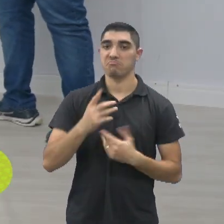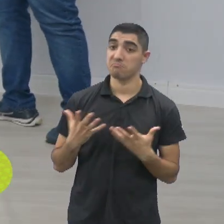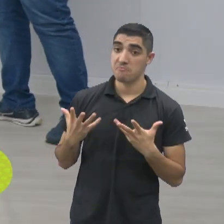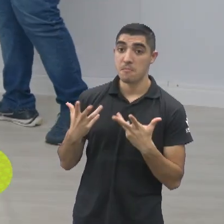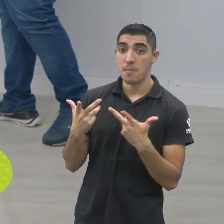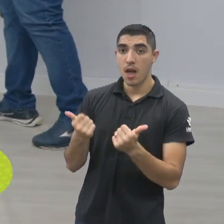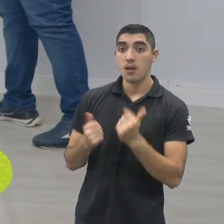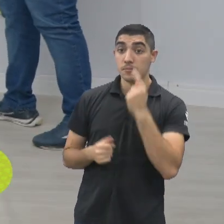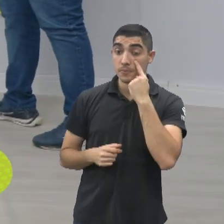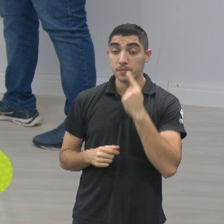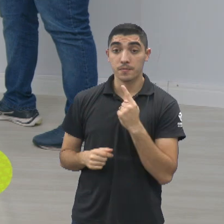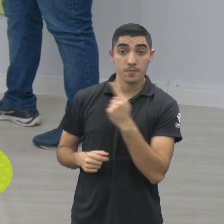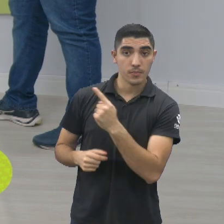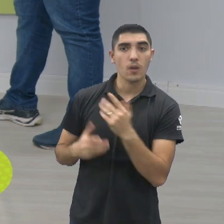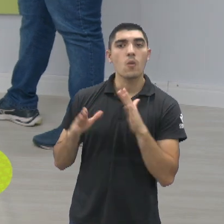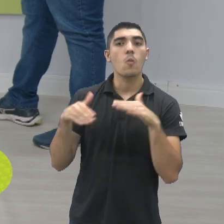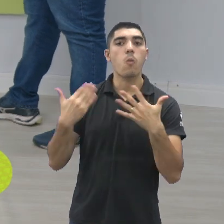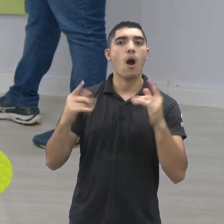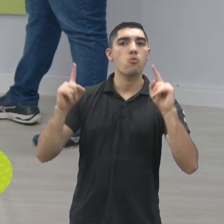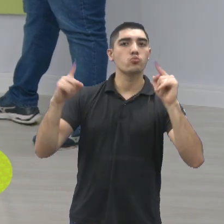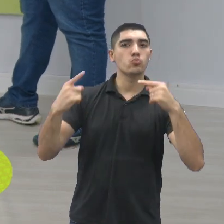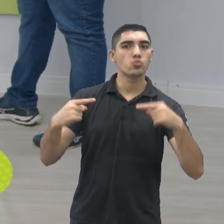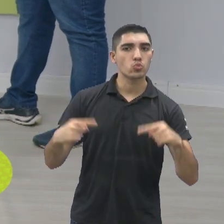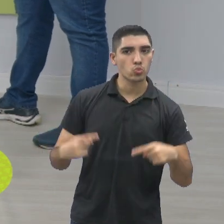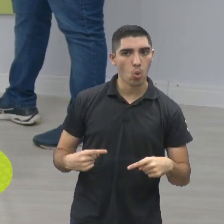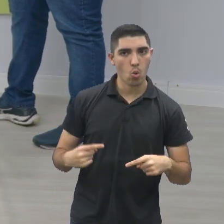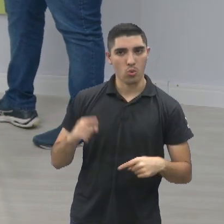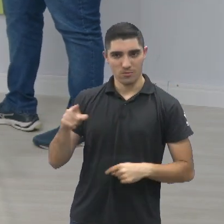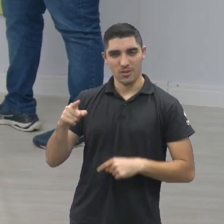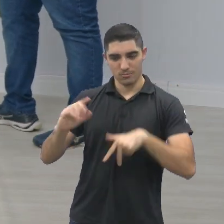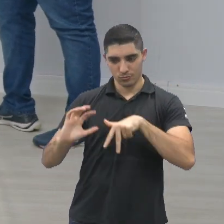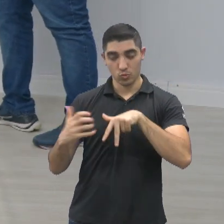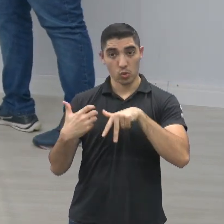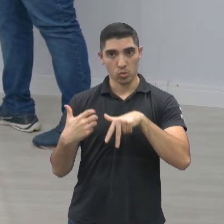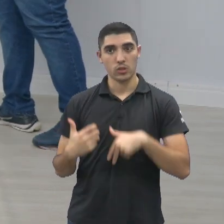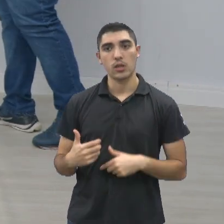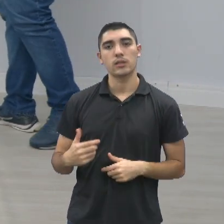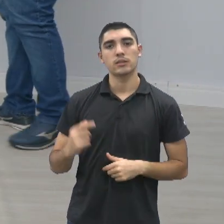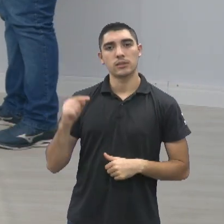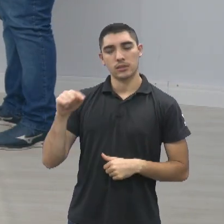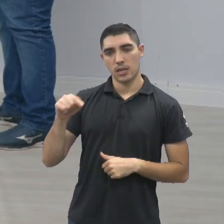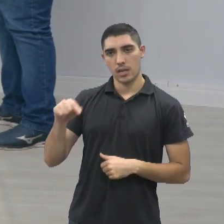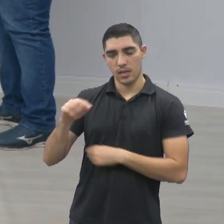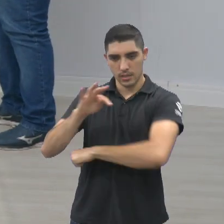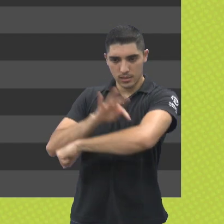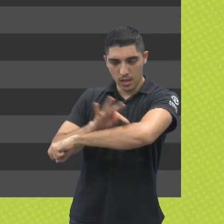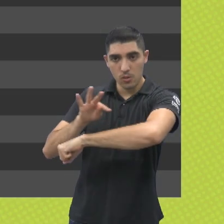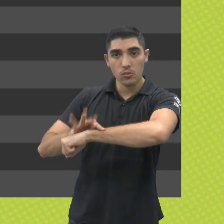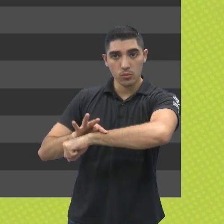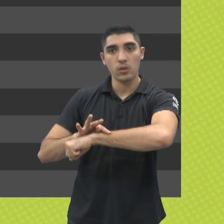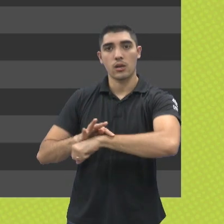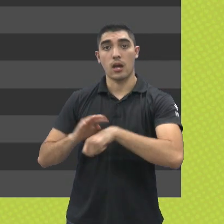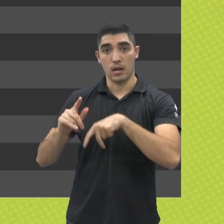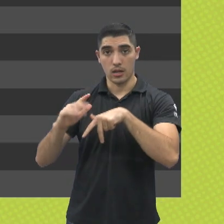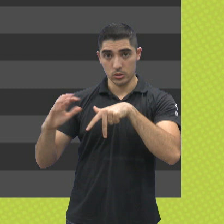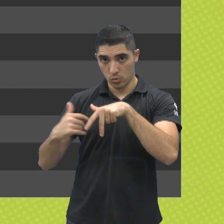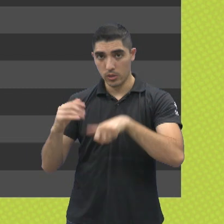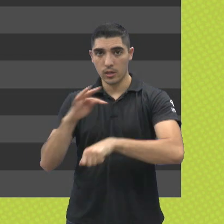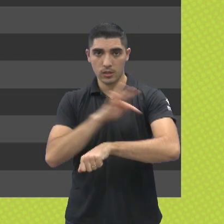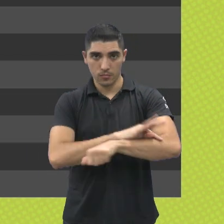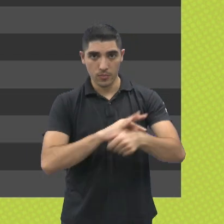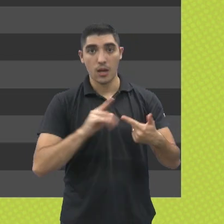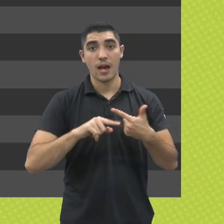aqui o caminho que o Joseense tem dentro dessa Série A4, tem todos os jogos aí, estreando contra Taquaritinga em casa, depois sai para pegar São Carlense,